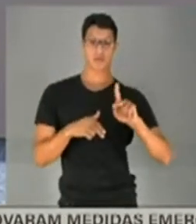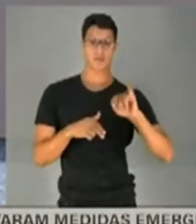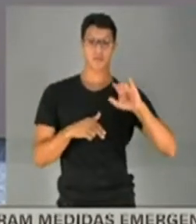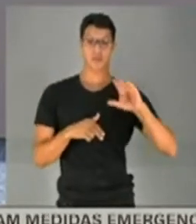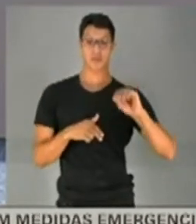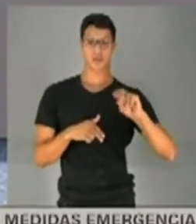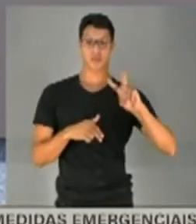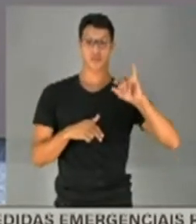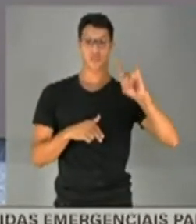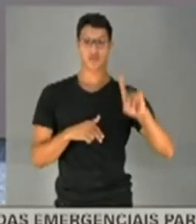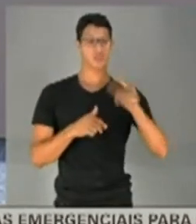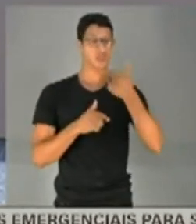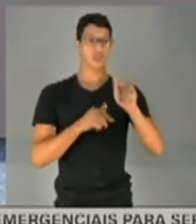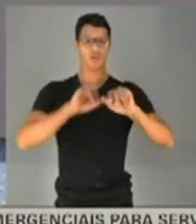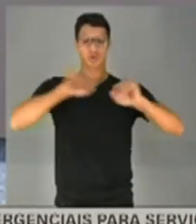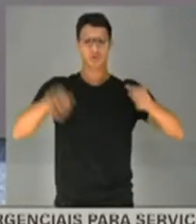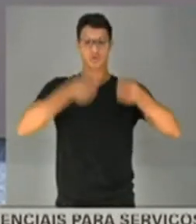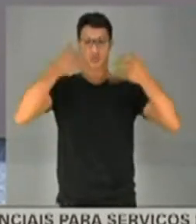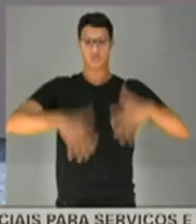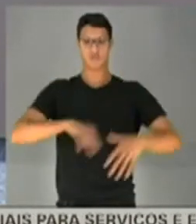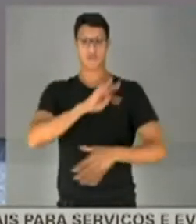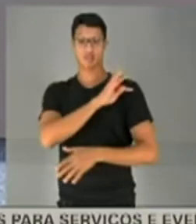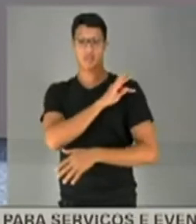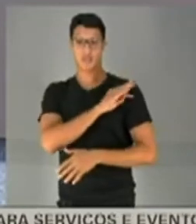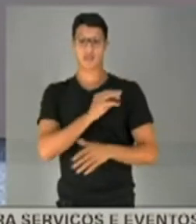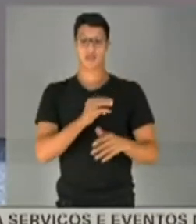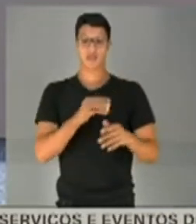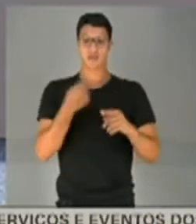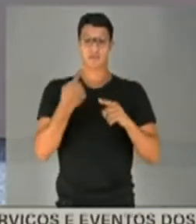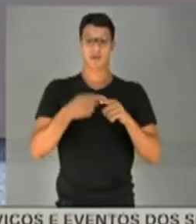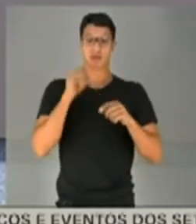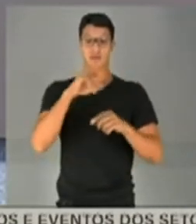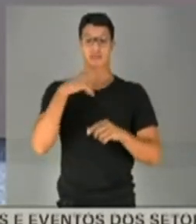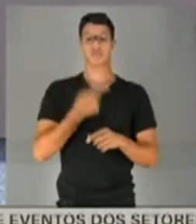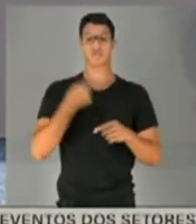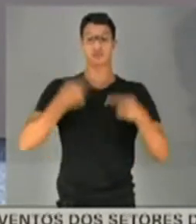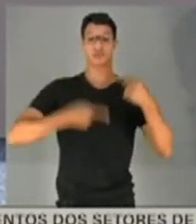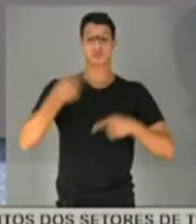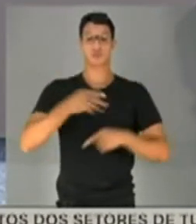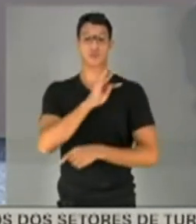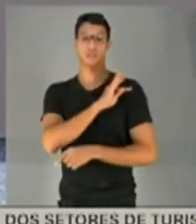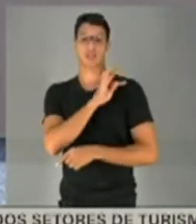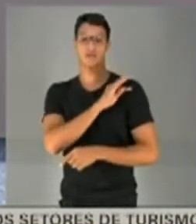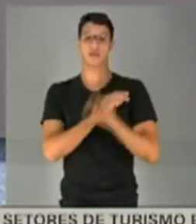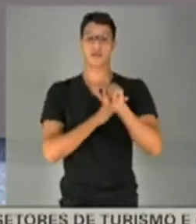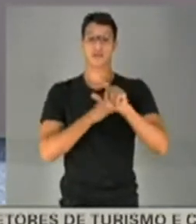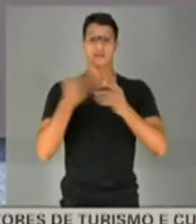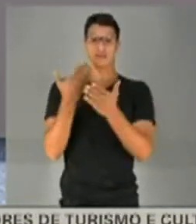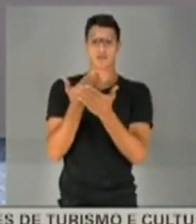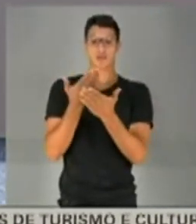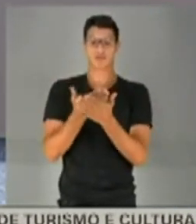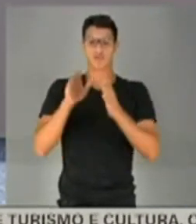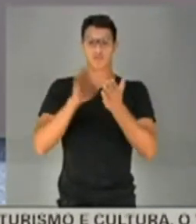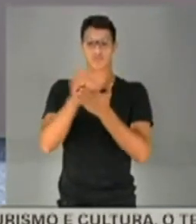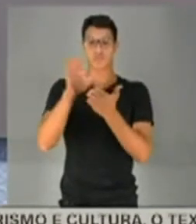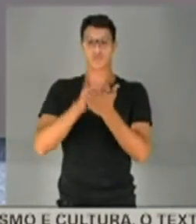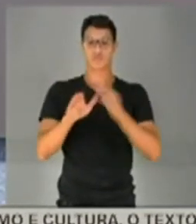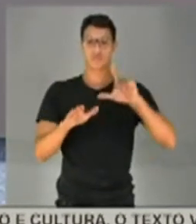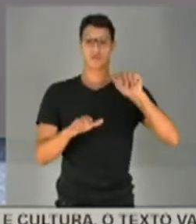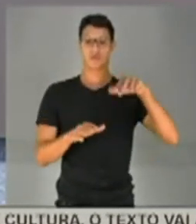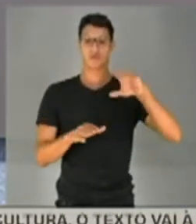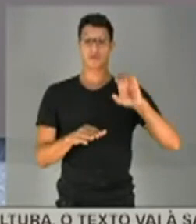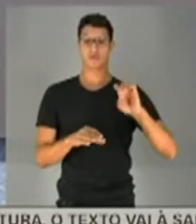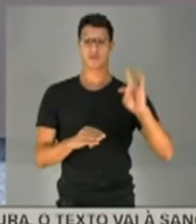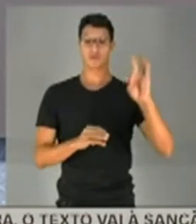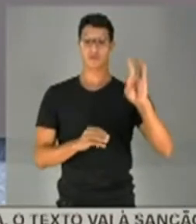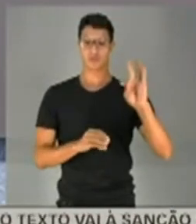qualquer justificativa técnica. Até porque, se formos discutir tecnicamente, esse estudo que foi publicado no Lancet Global